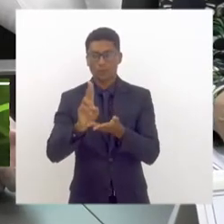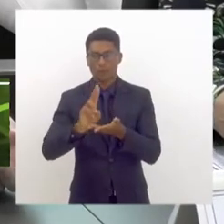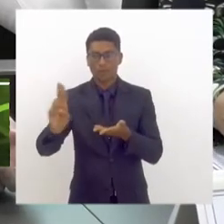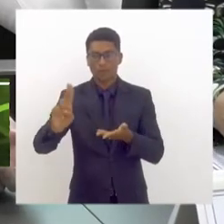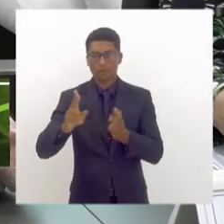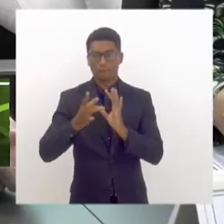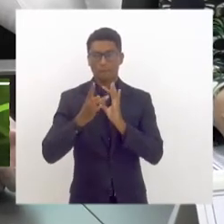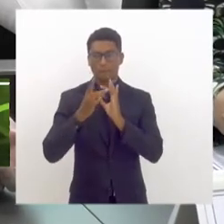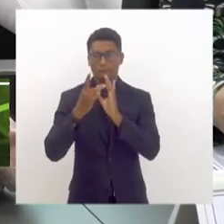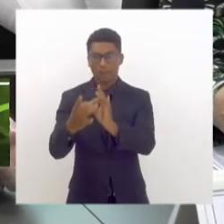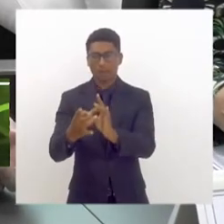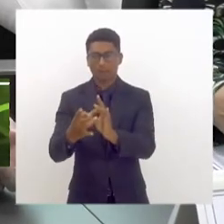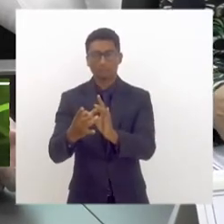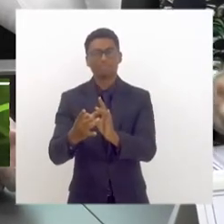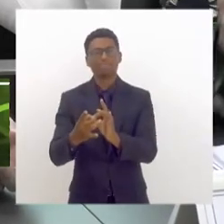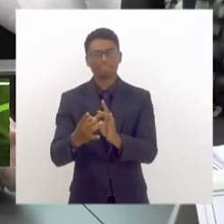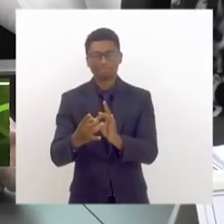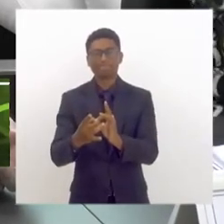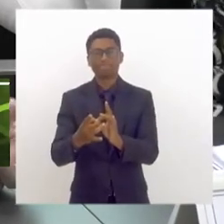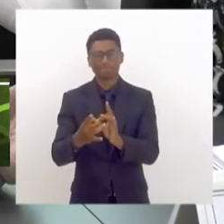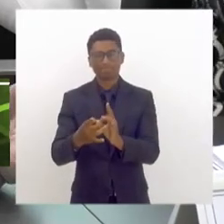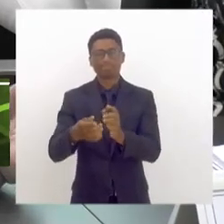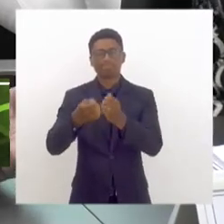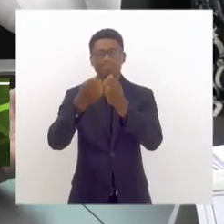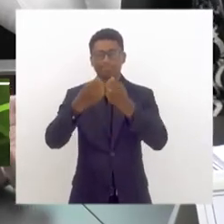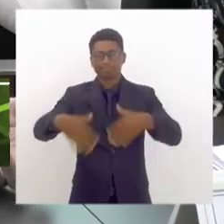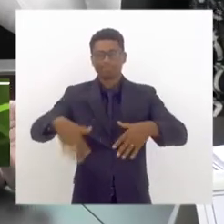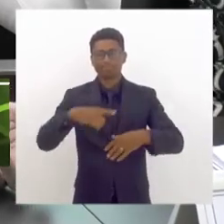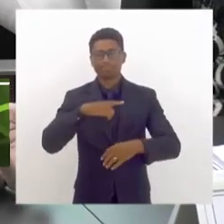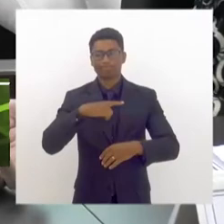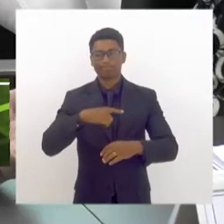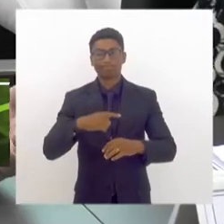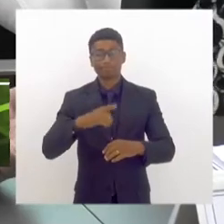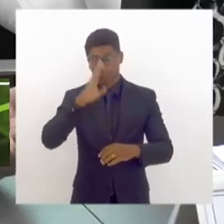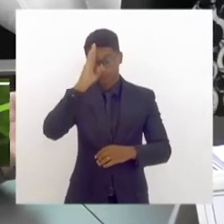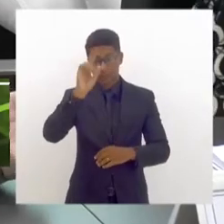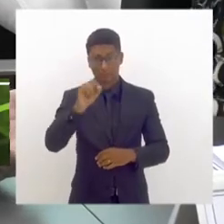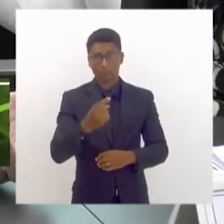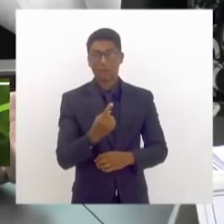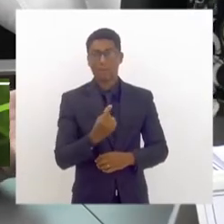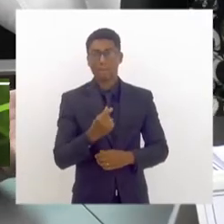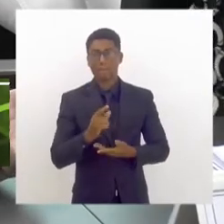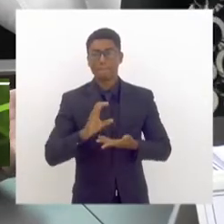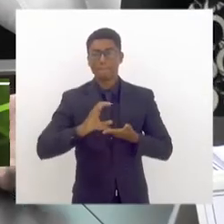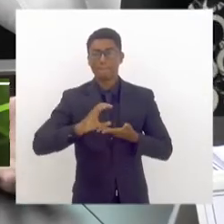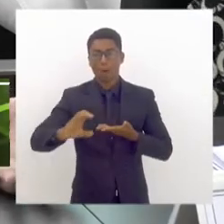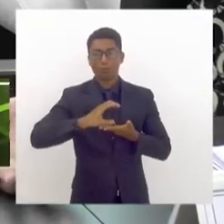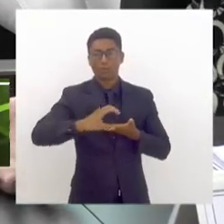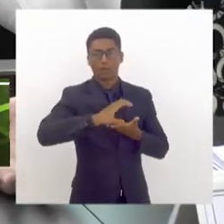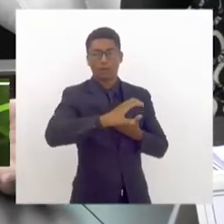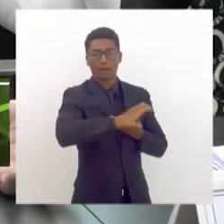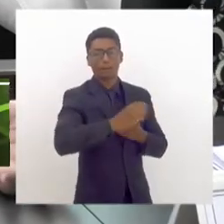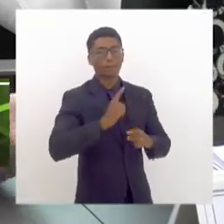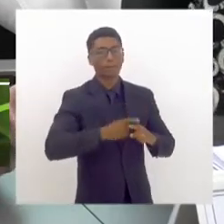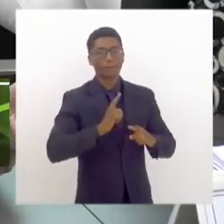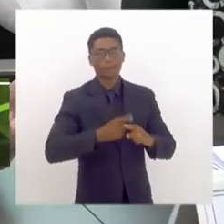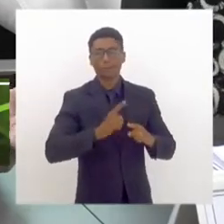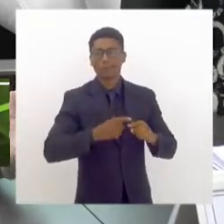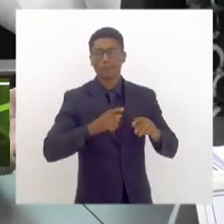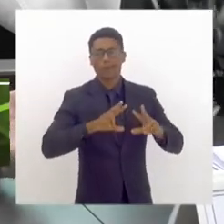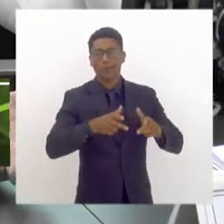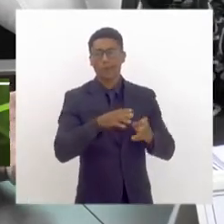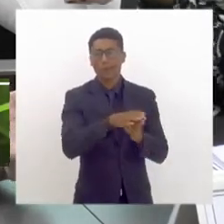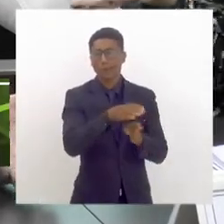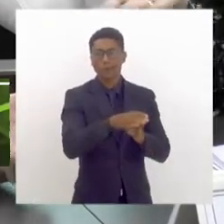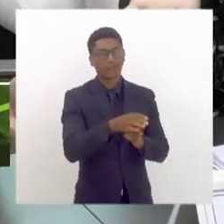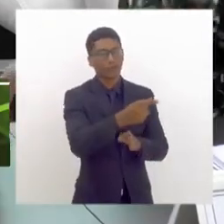parcerias estão altamente prejudicadas, sobretudo no que tange a questão das bolsas, porque o Conselho não tem como receber recurso. Se o Conselho não tem